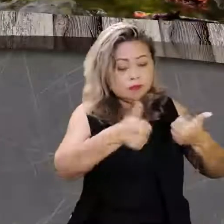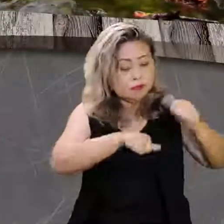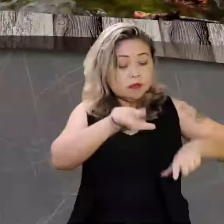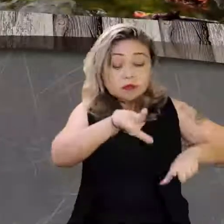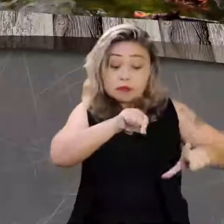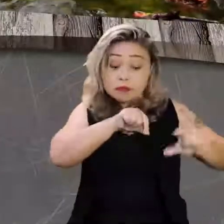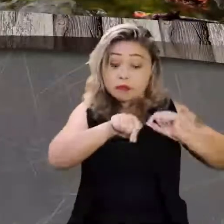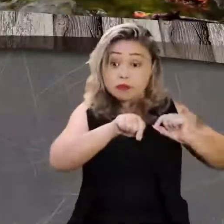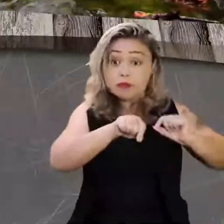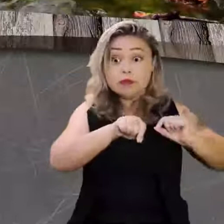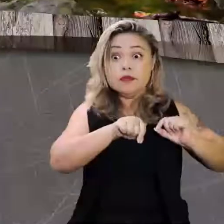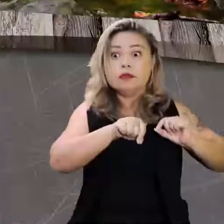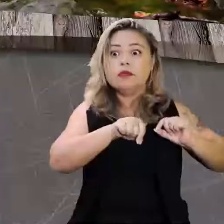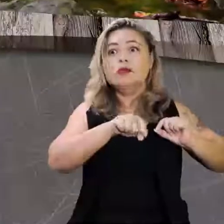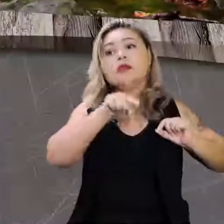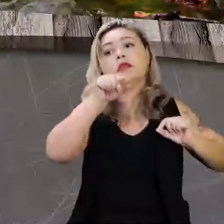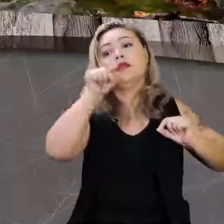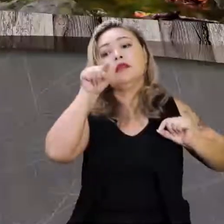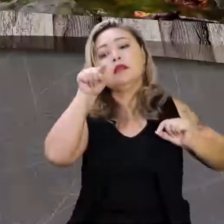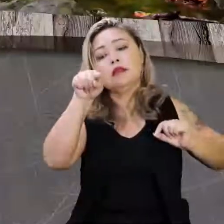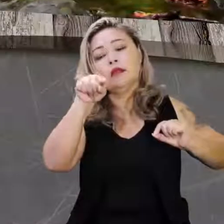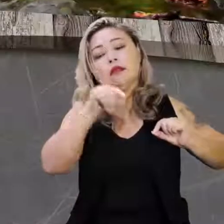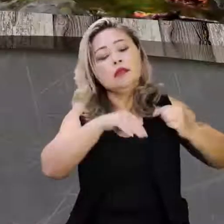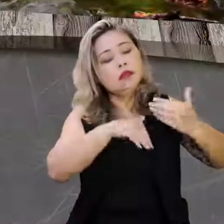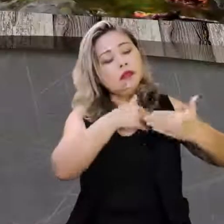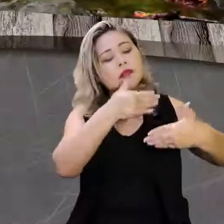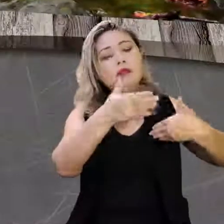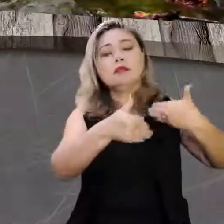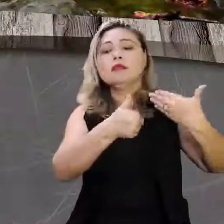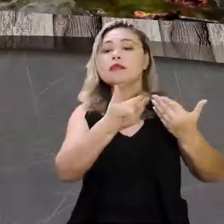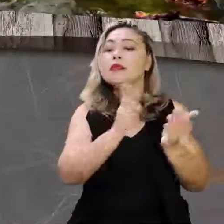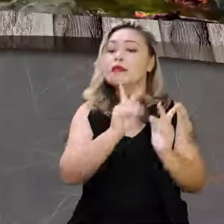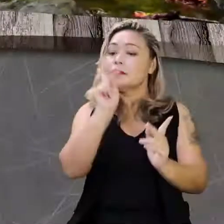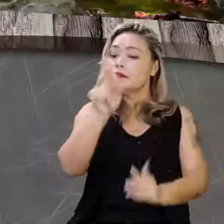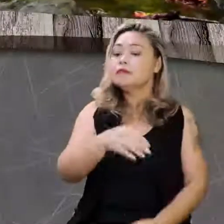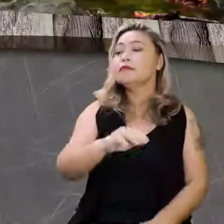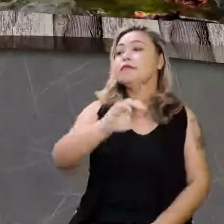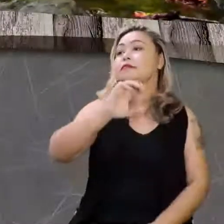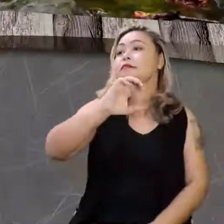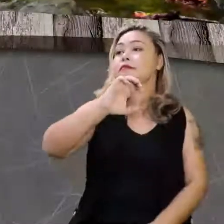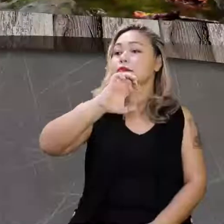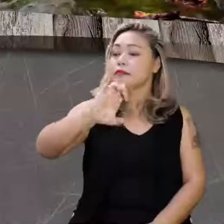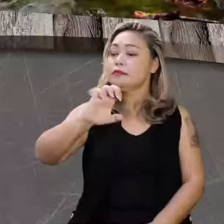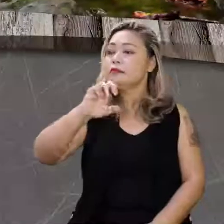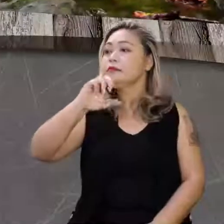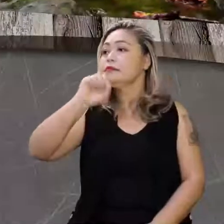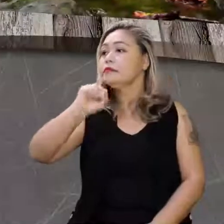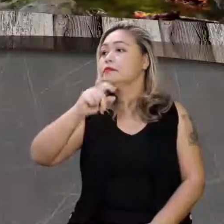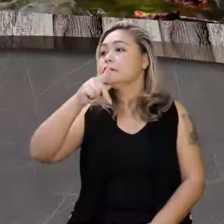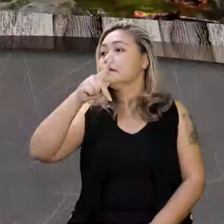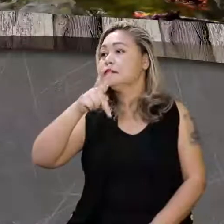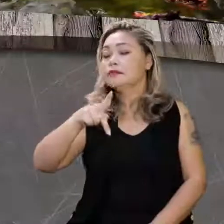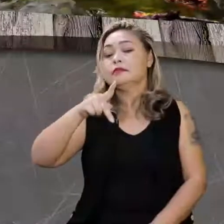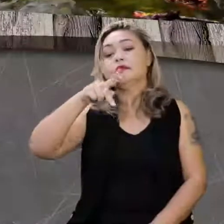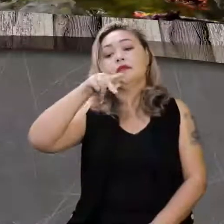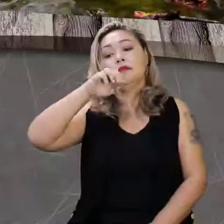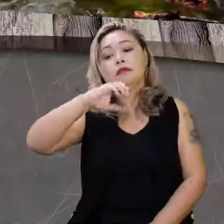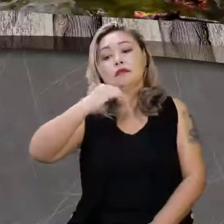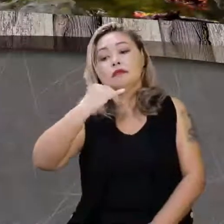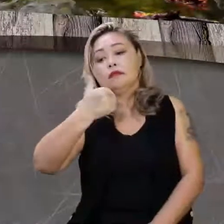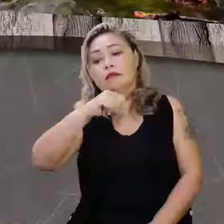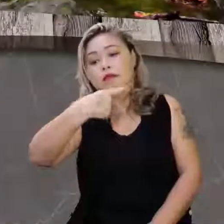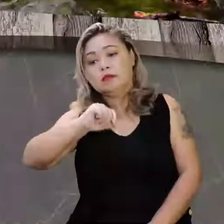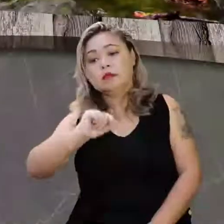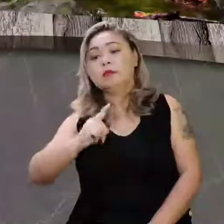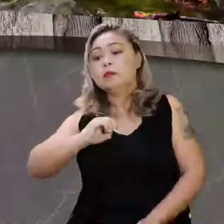selecionadas. Aí você vai ter o processo de especiação. Então, a adaptabilidade ao ambiente em